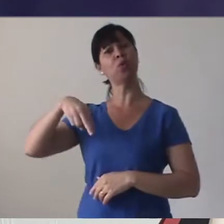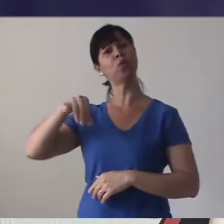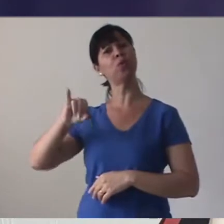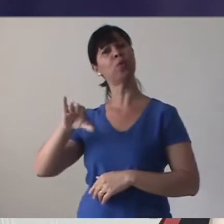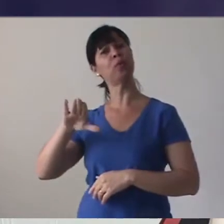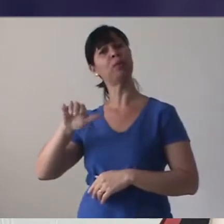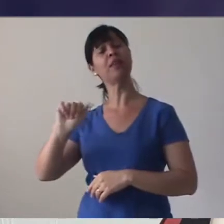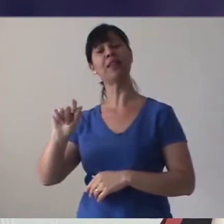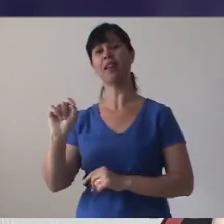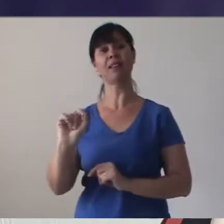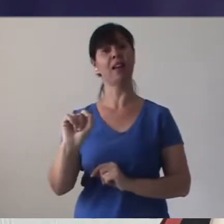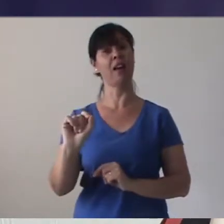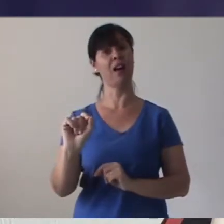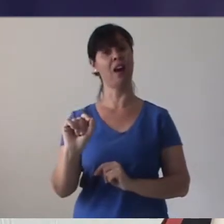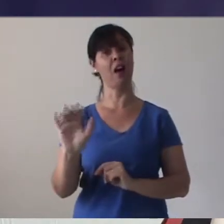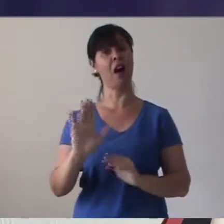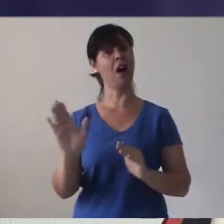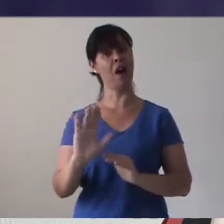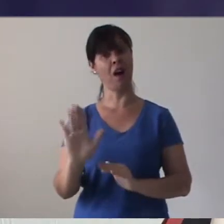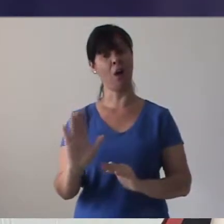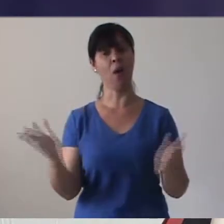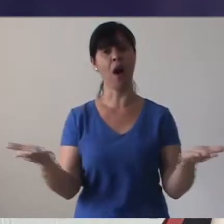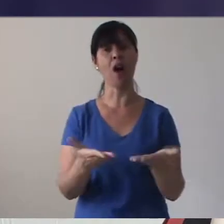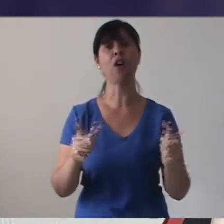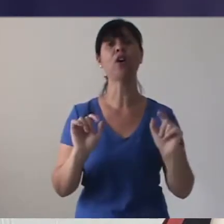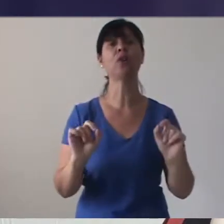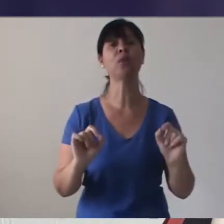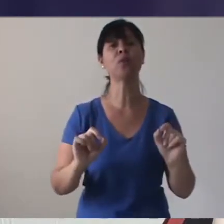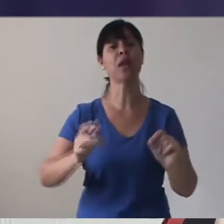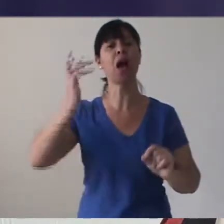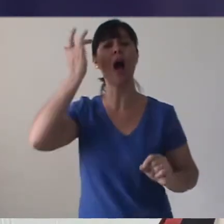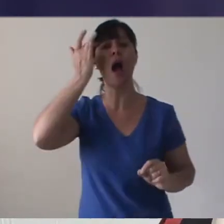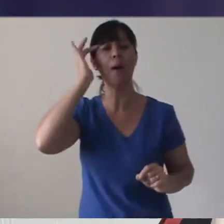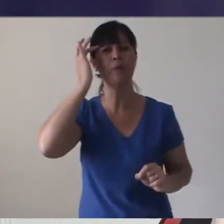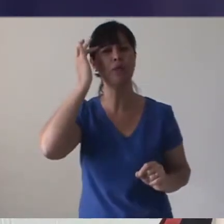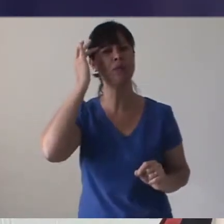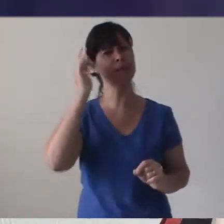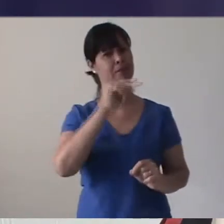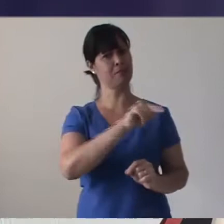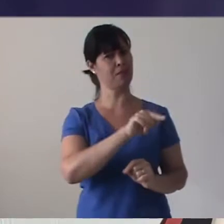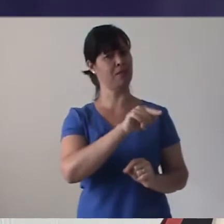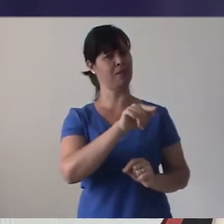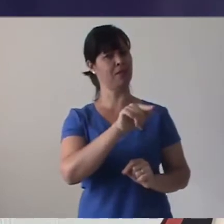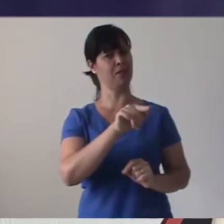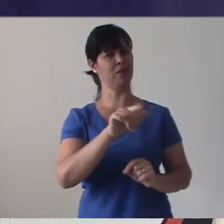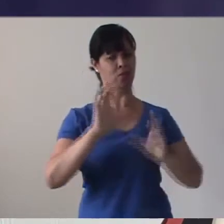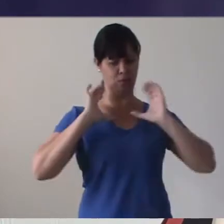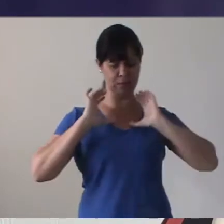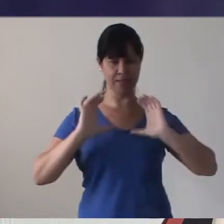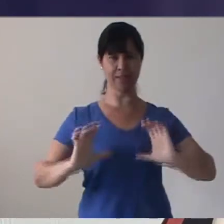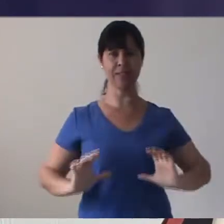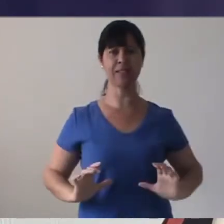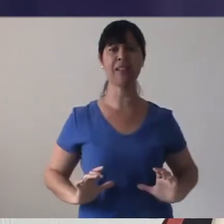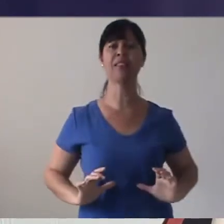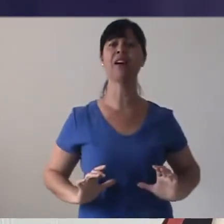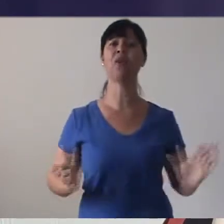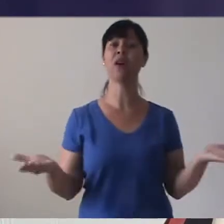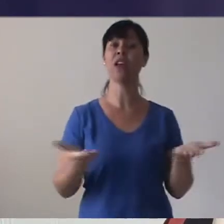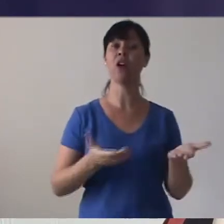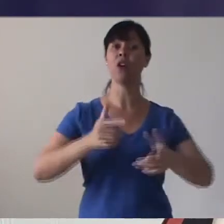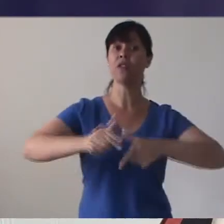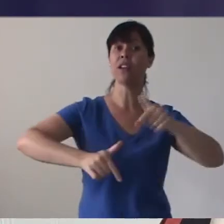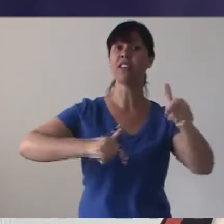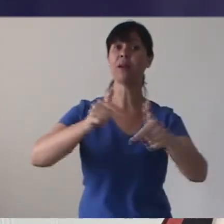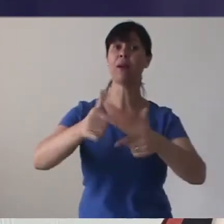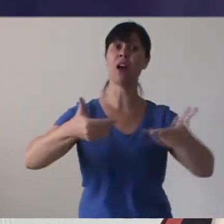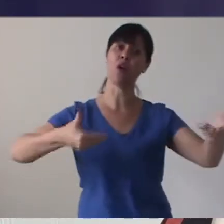desse aluno para o desenvolvimento de um cidadão, né, que consegue trabalhar